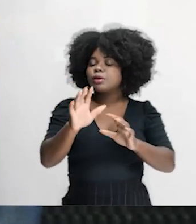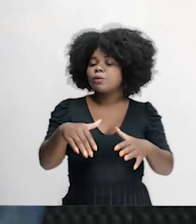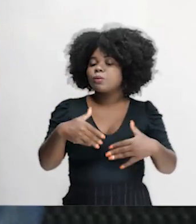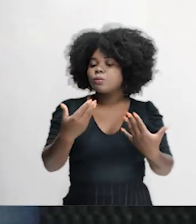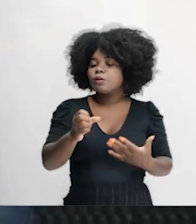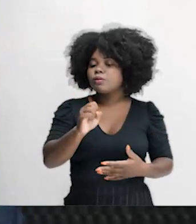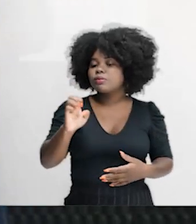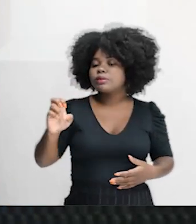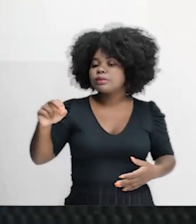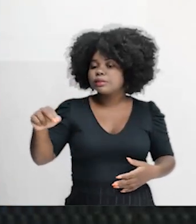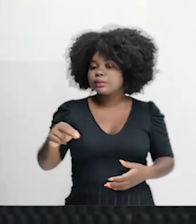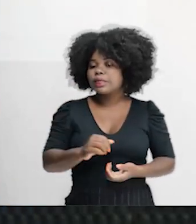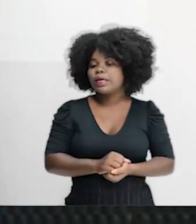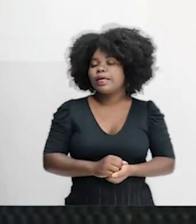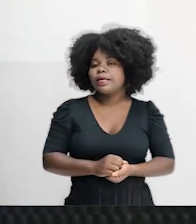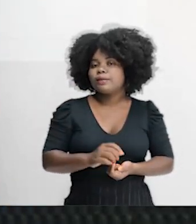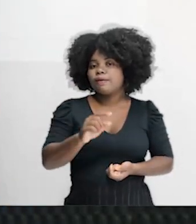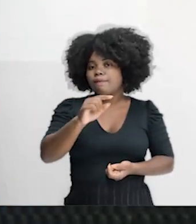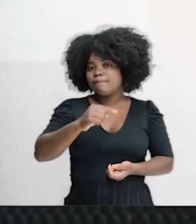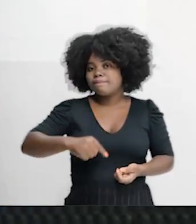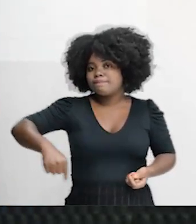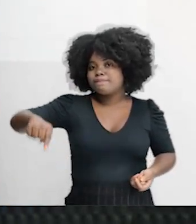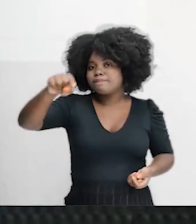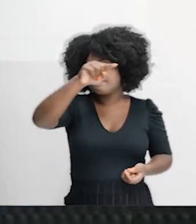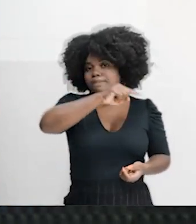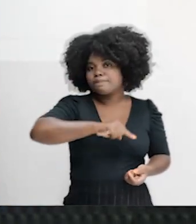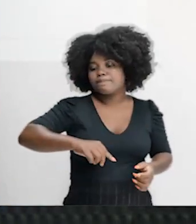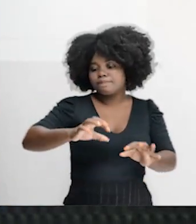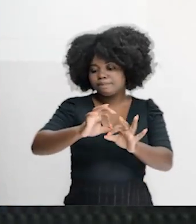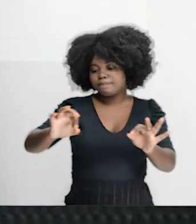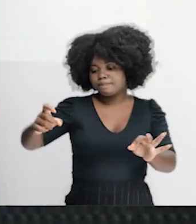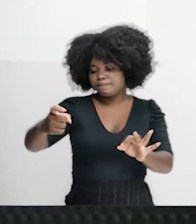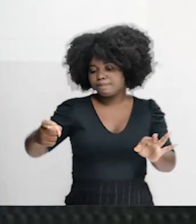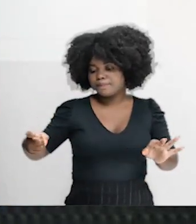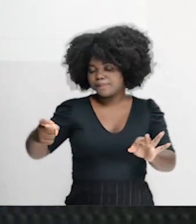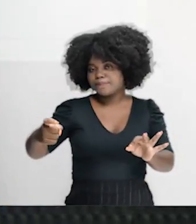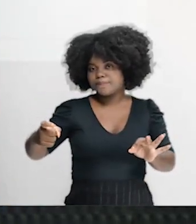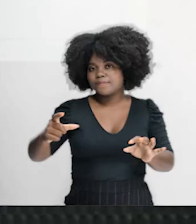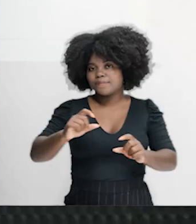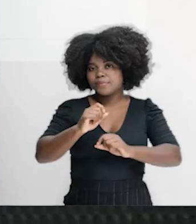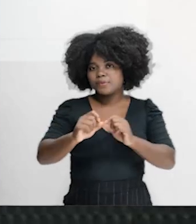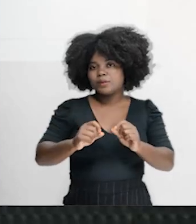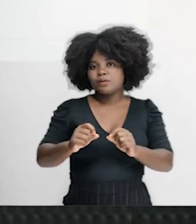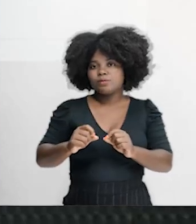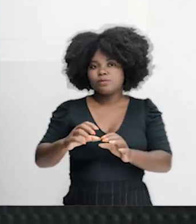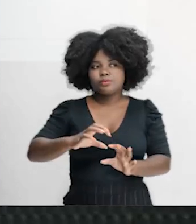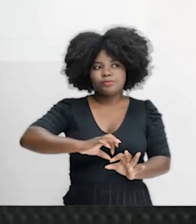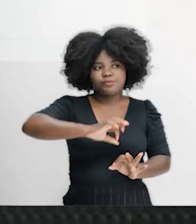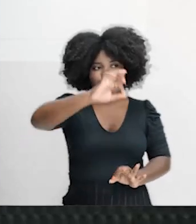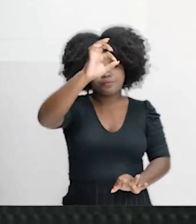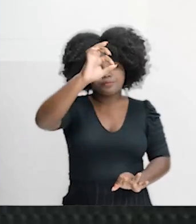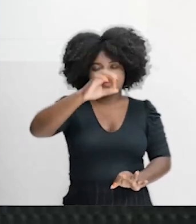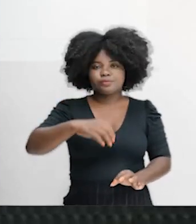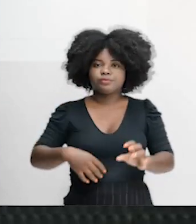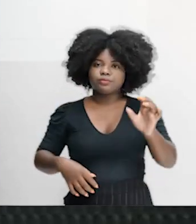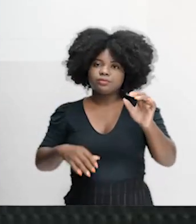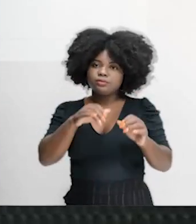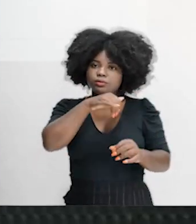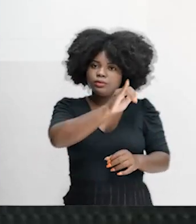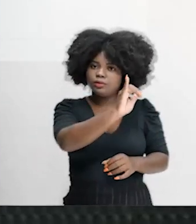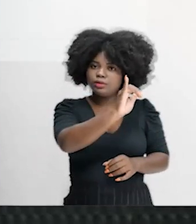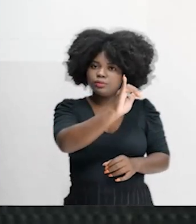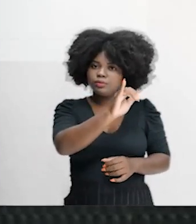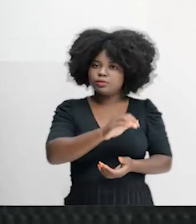seno desse arco de medida x, eu tenho que ir no eixo y, né? O eixo y é o eixo